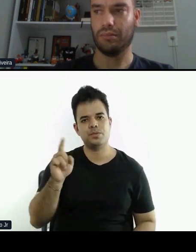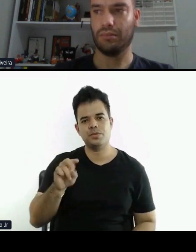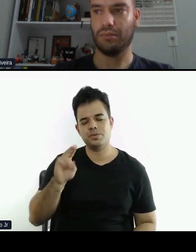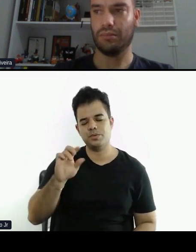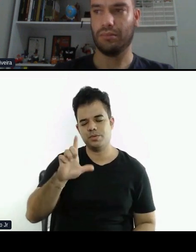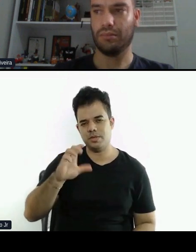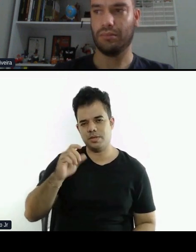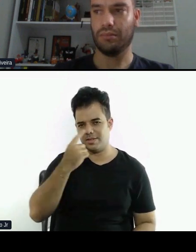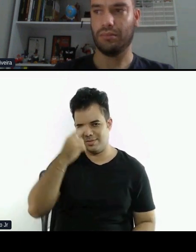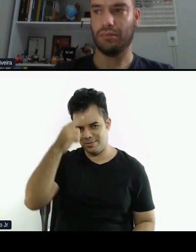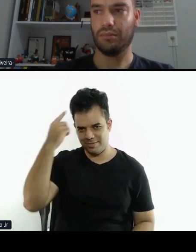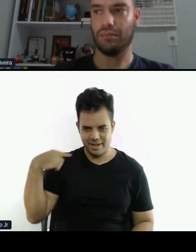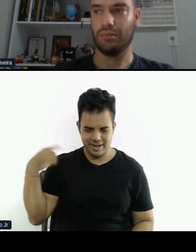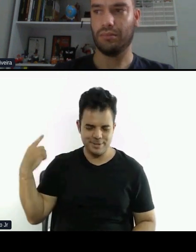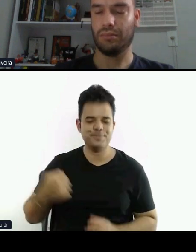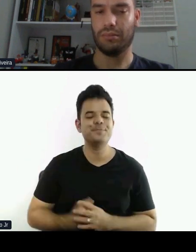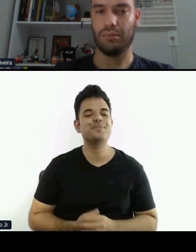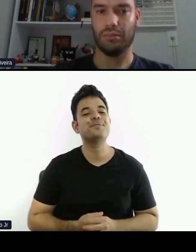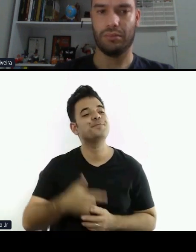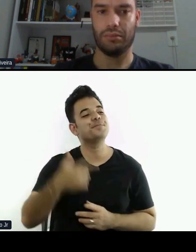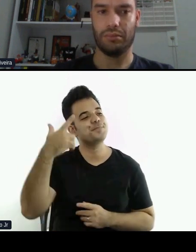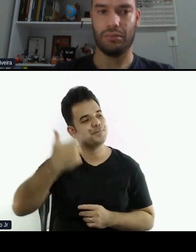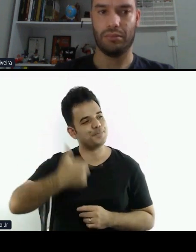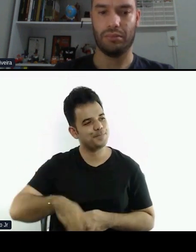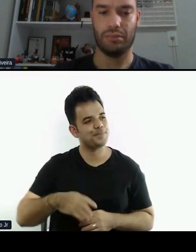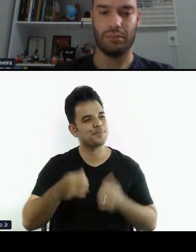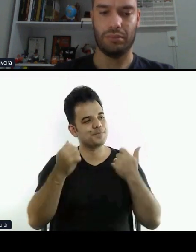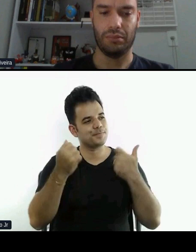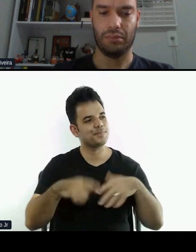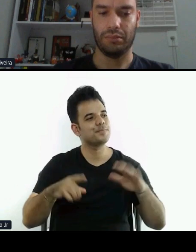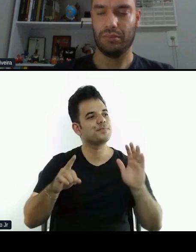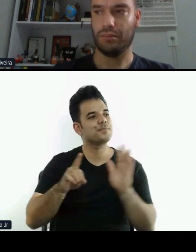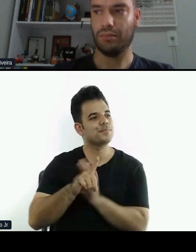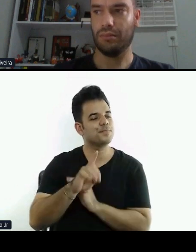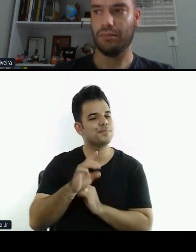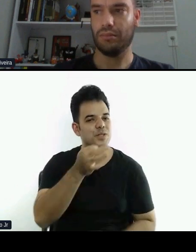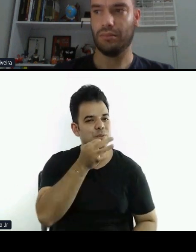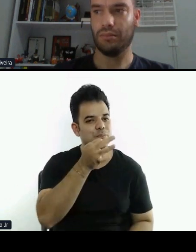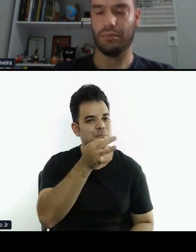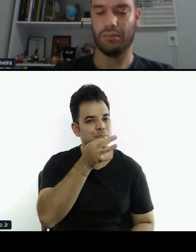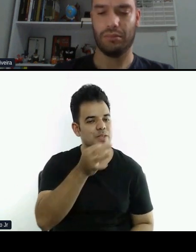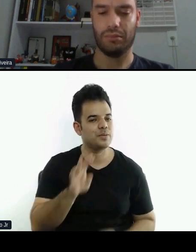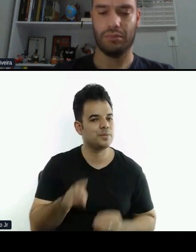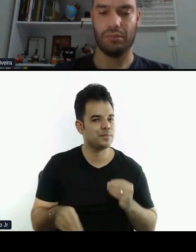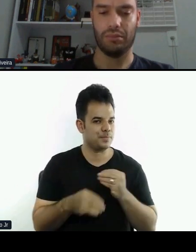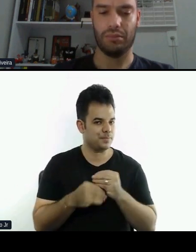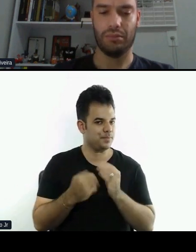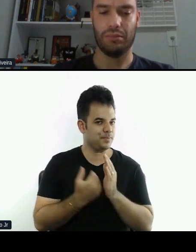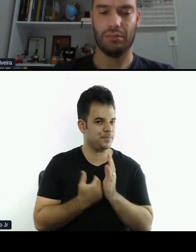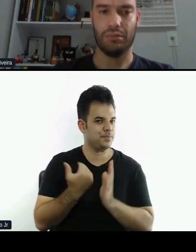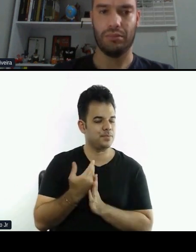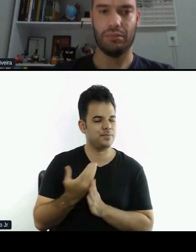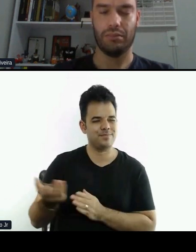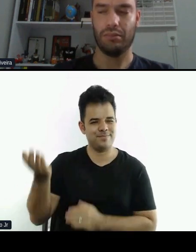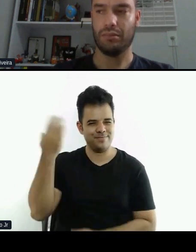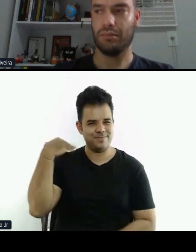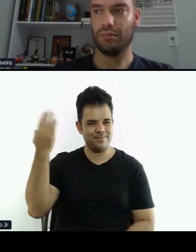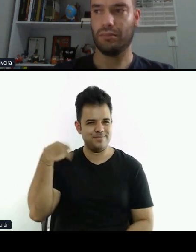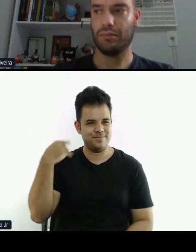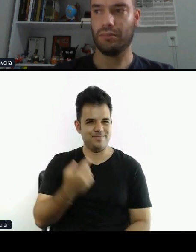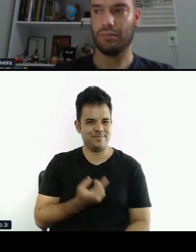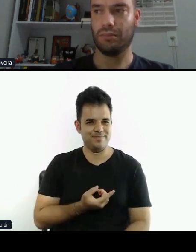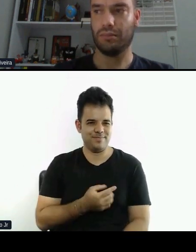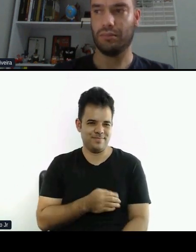Só um comentário antes de você colocar a próxima pergunta, Zuleika. O meu ensino básico, né, a primeira série foi na década